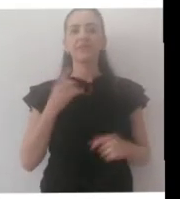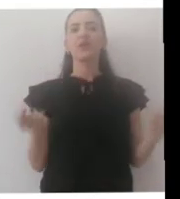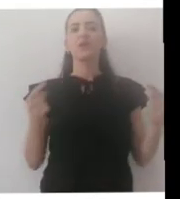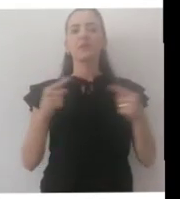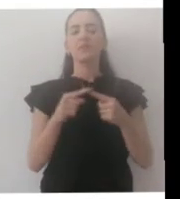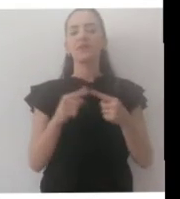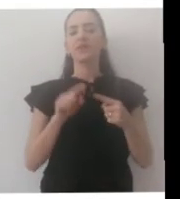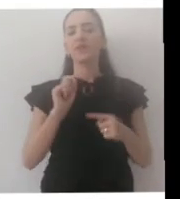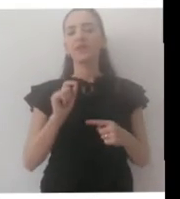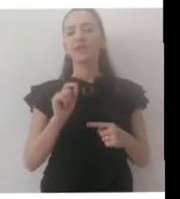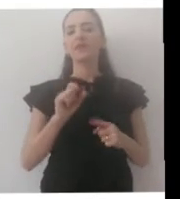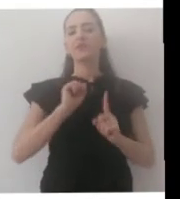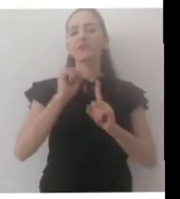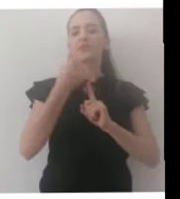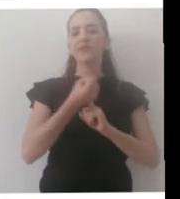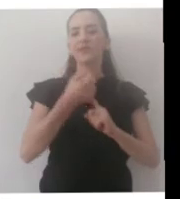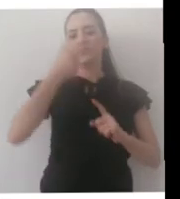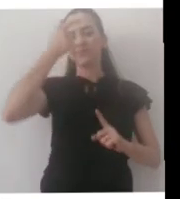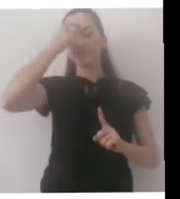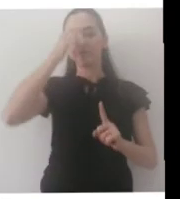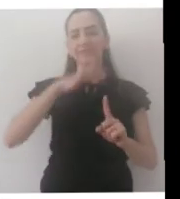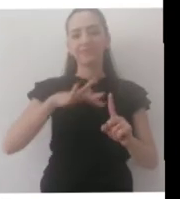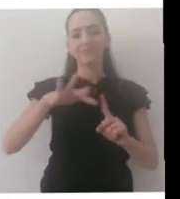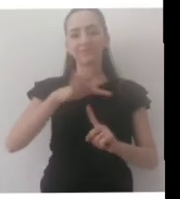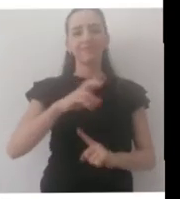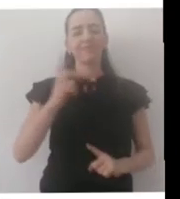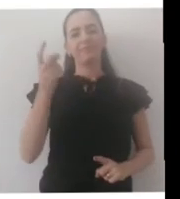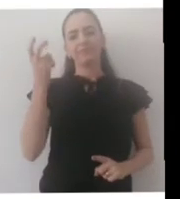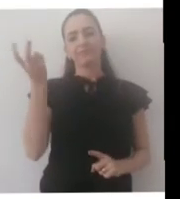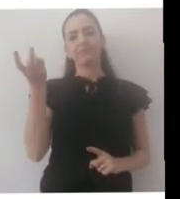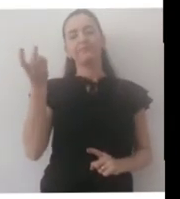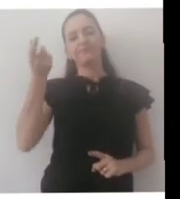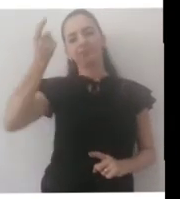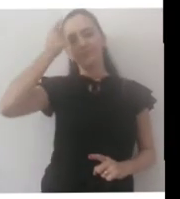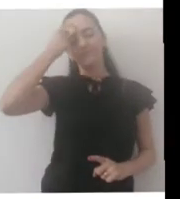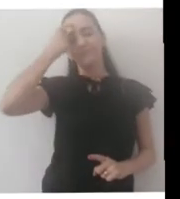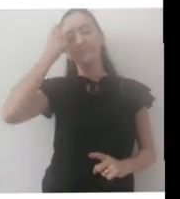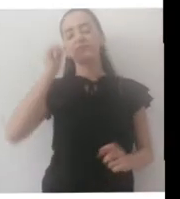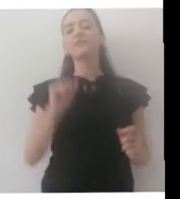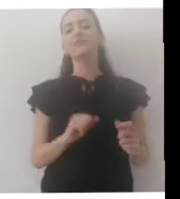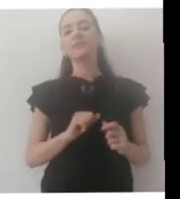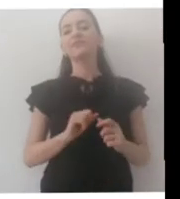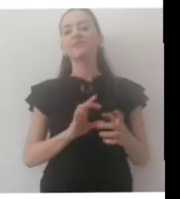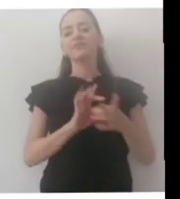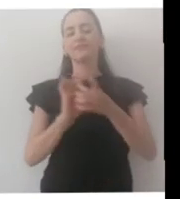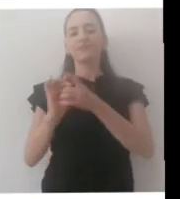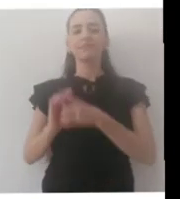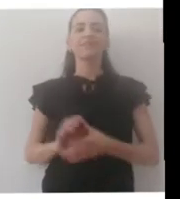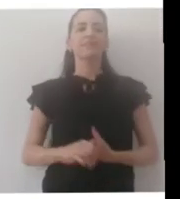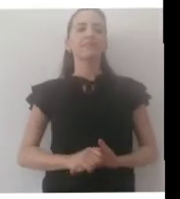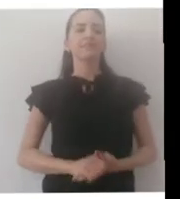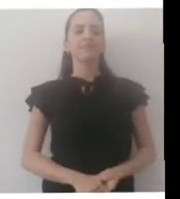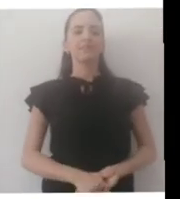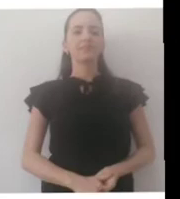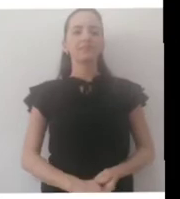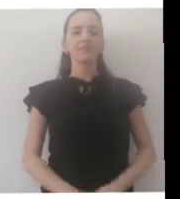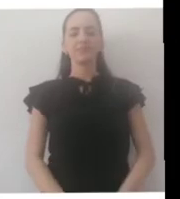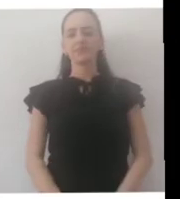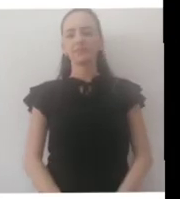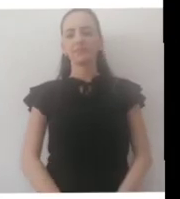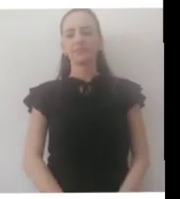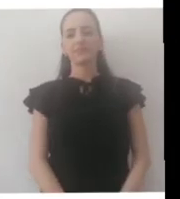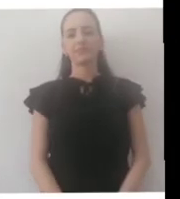indissociável, social, moral e intelectual. Vamos lá. Princípios de ensino. Mamãe vai